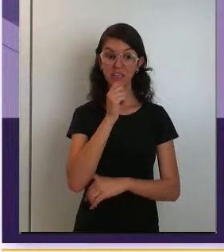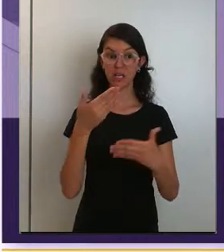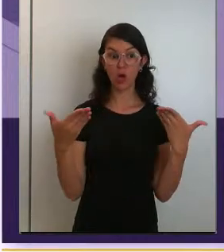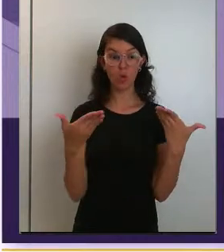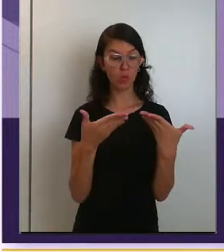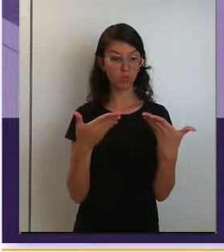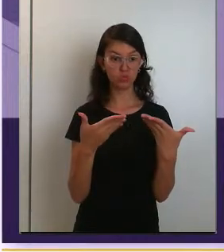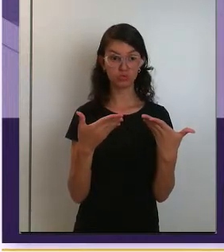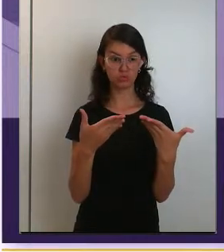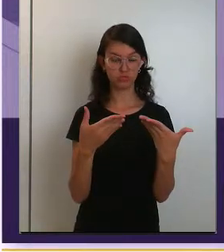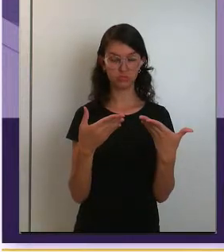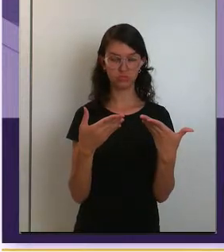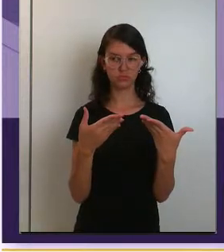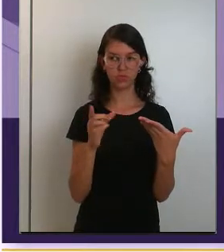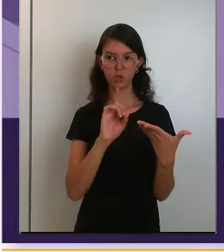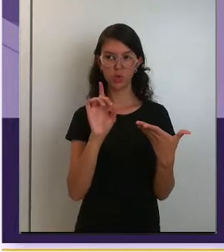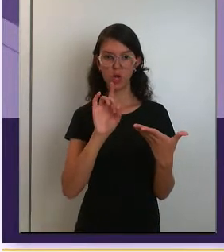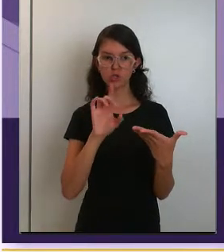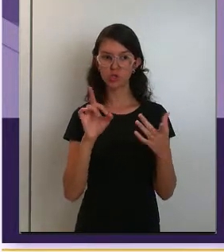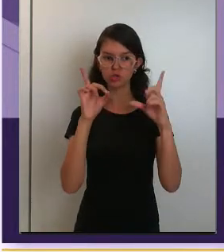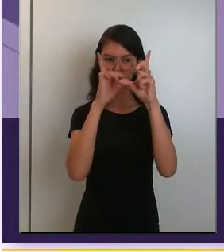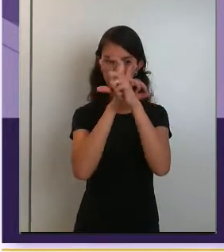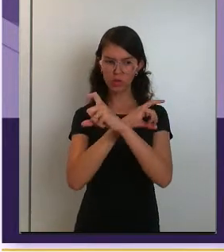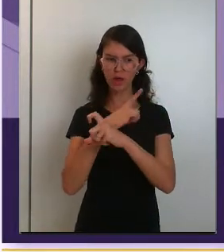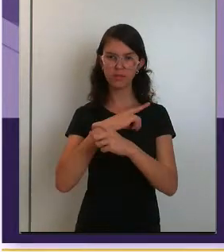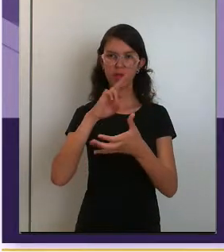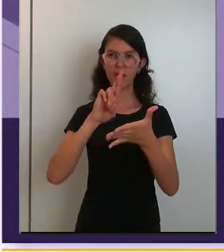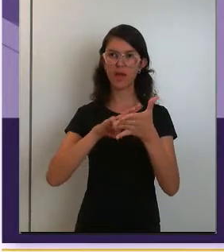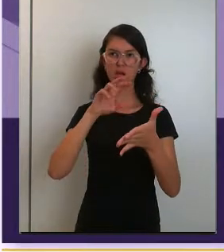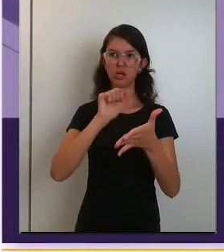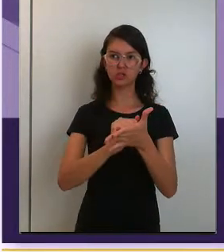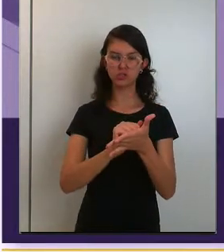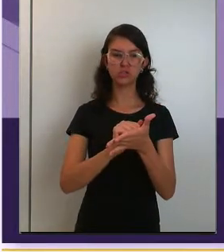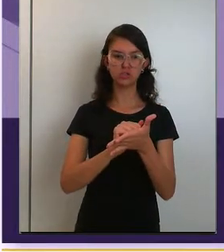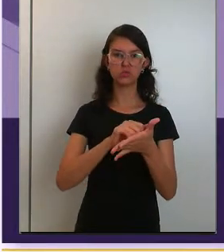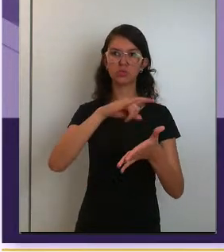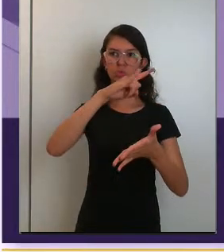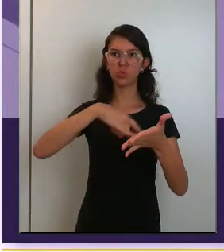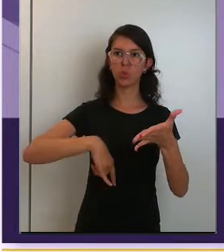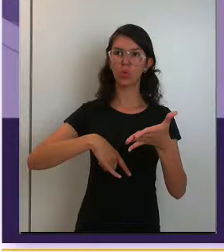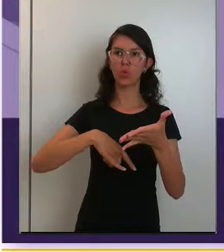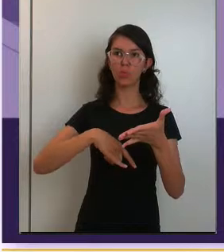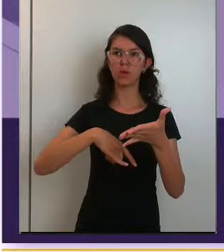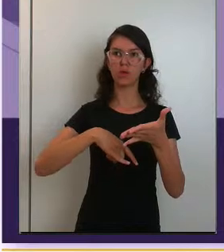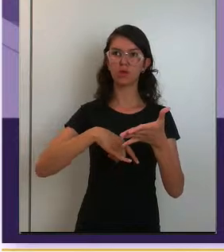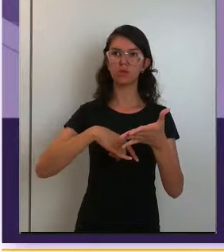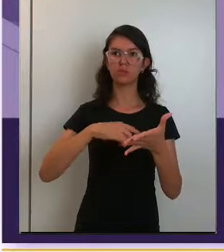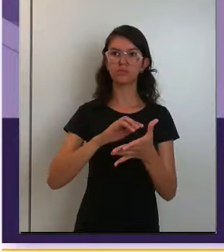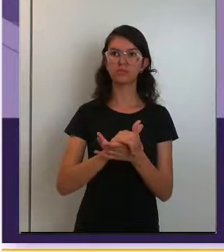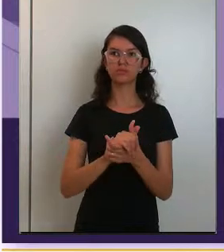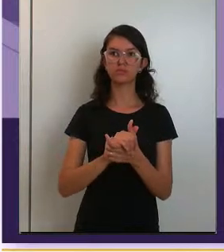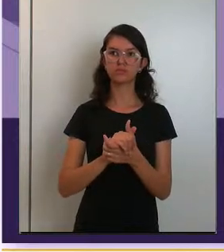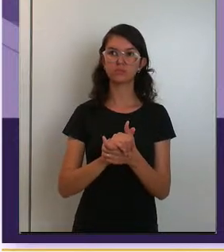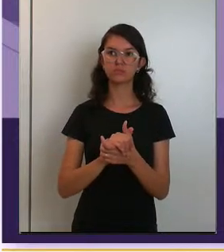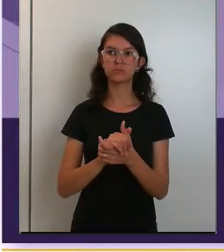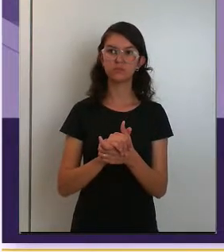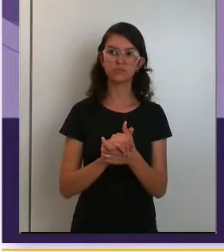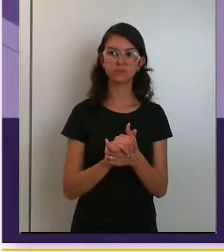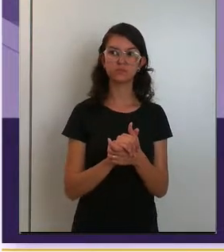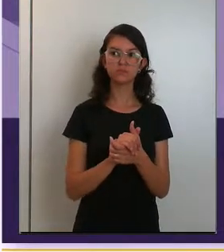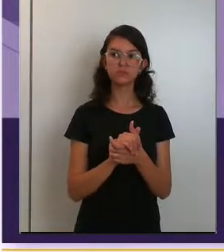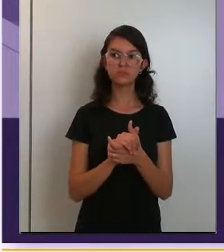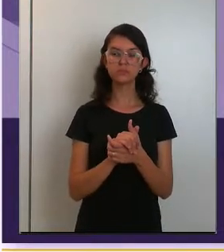não apenas uma dificuldade de ter o registro na carteira, é o grupo com maior índice de